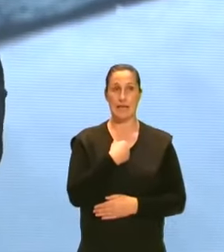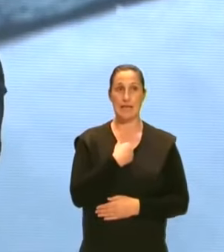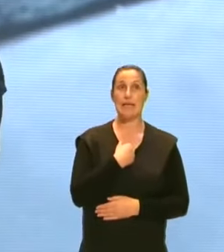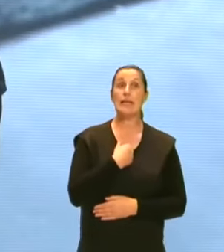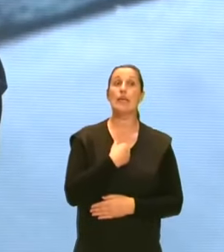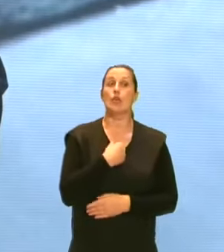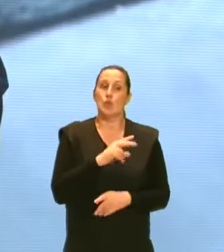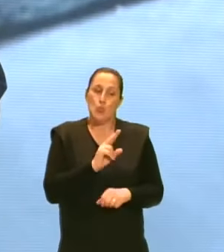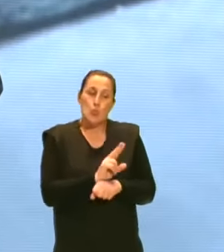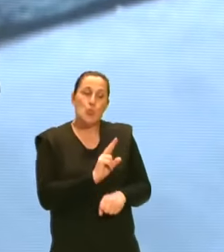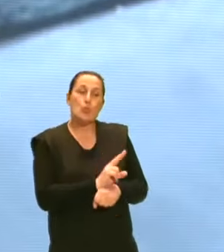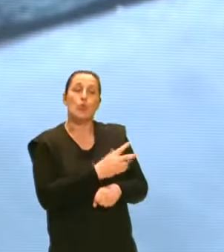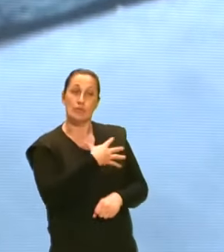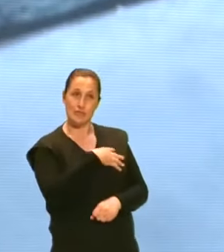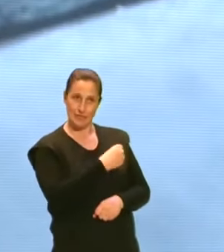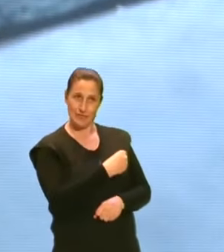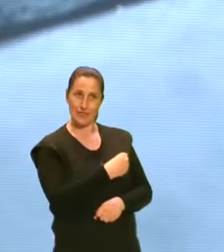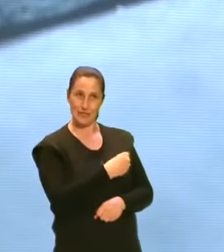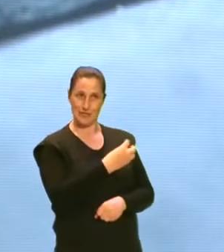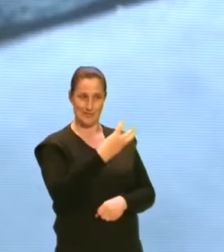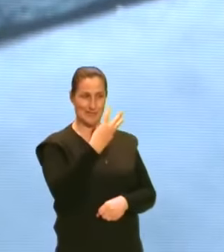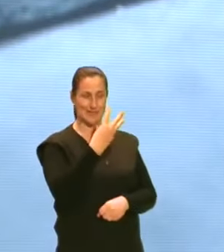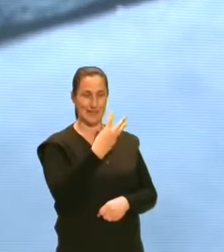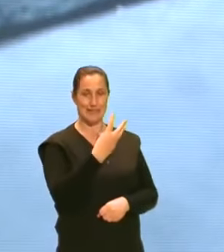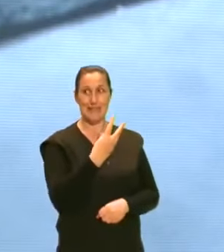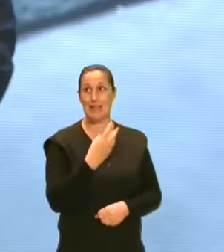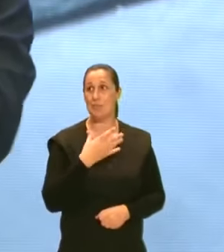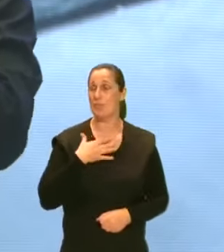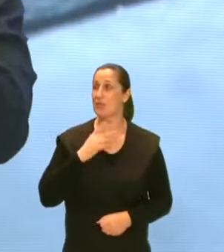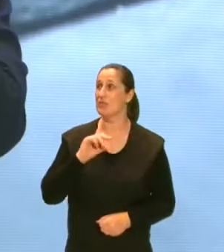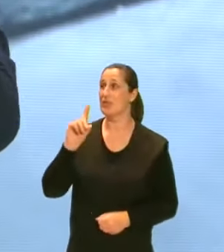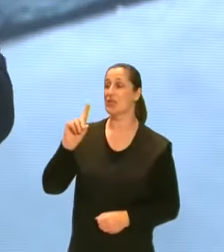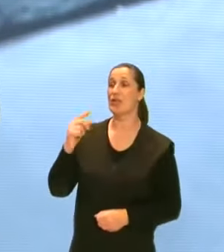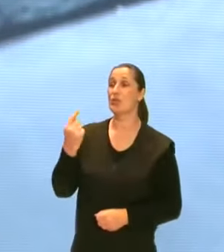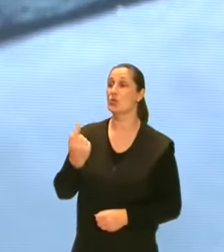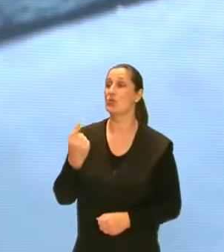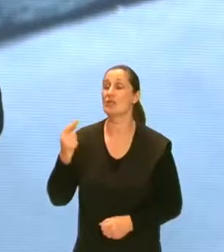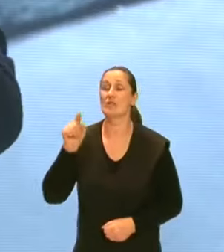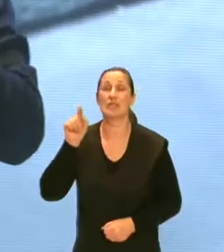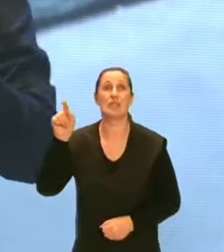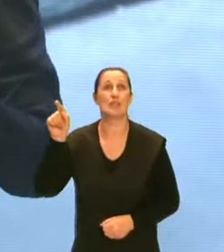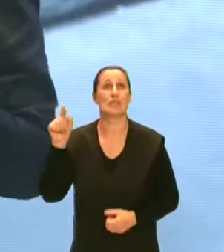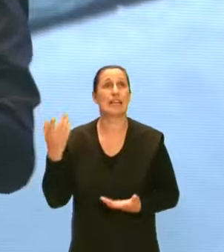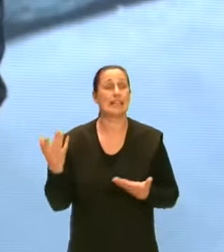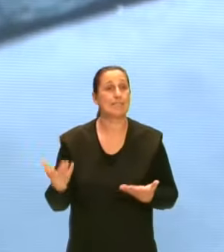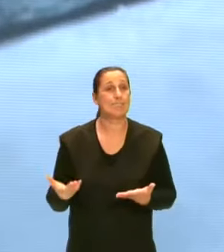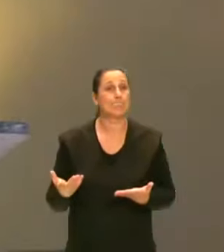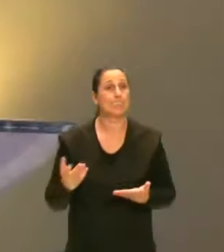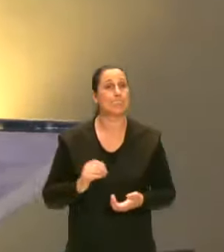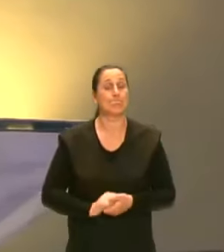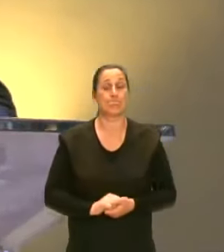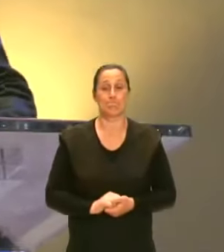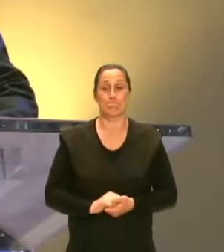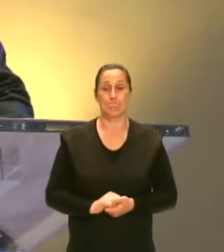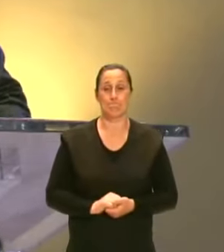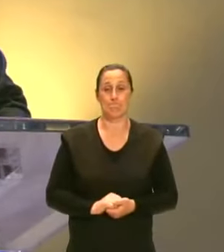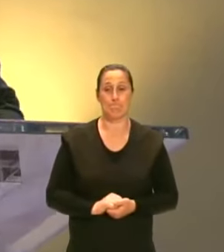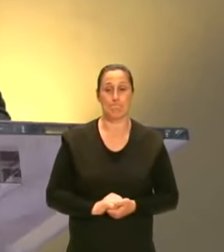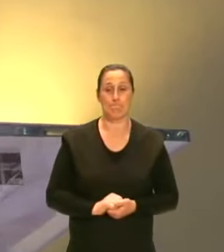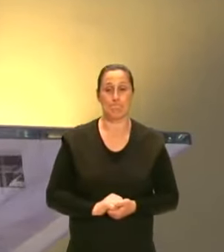talvez. E eu falei: poxa vida, eles vão ficar sozinhos lá. Eu que fico cuidando deles no culto, a gente lá assovia, chupa a